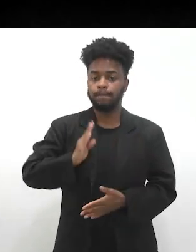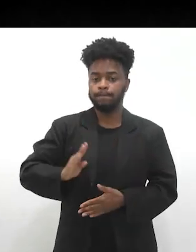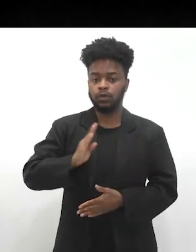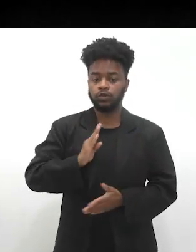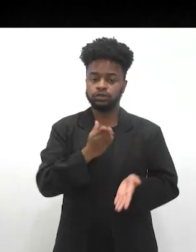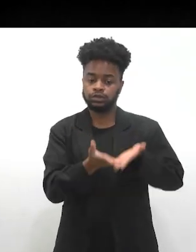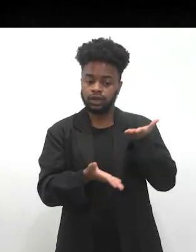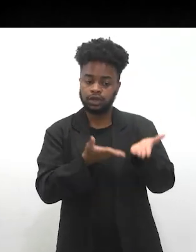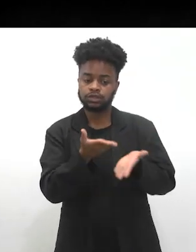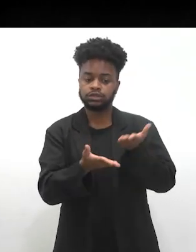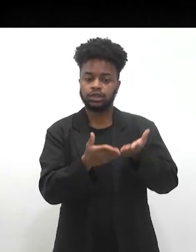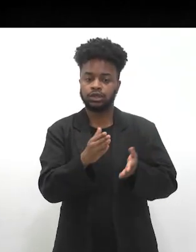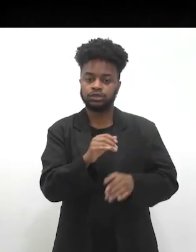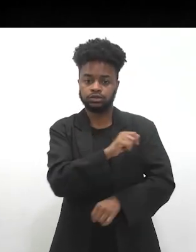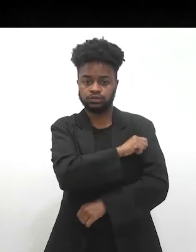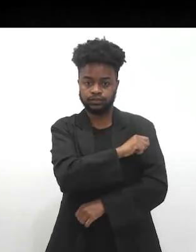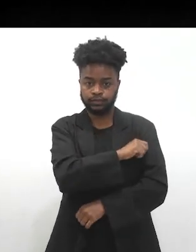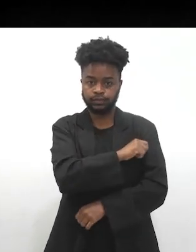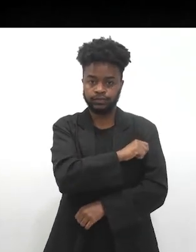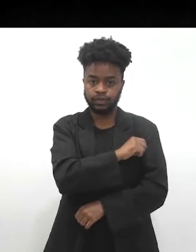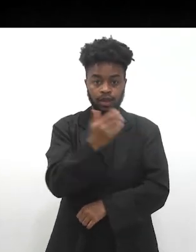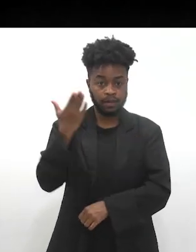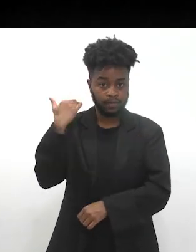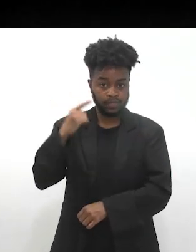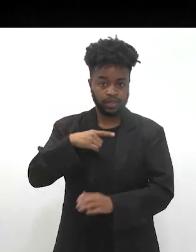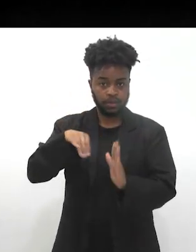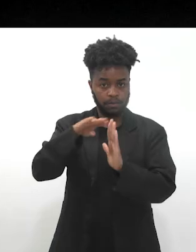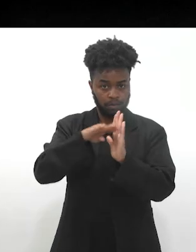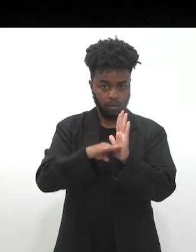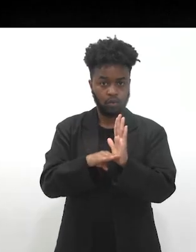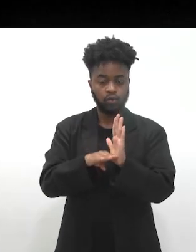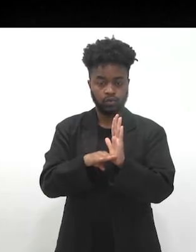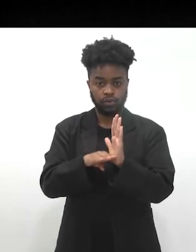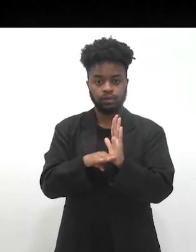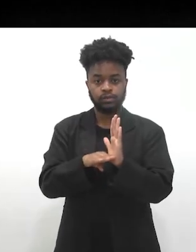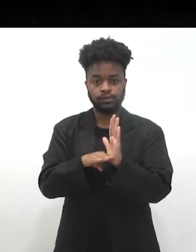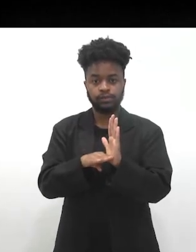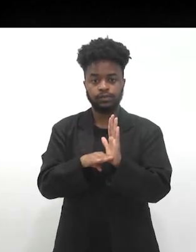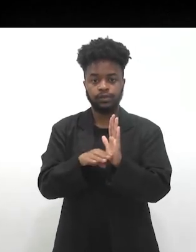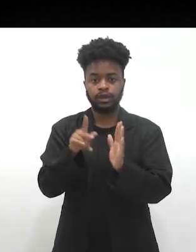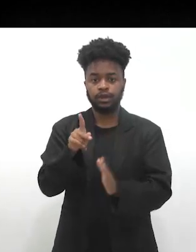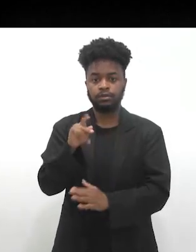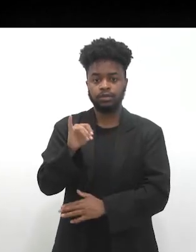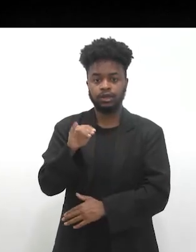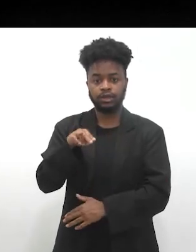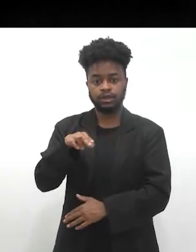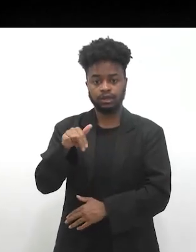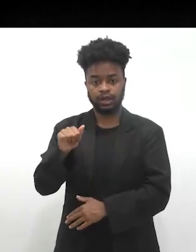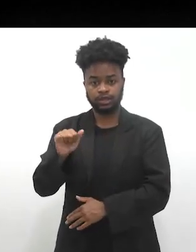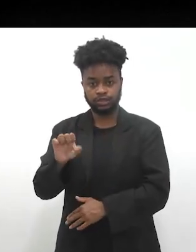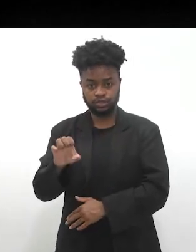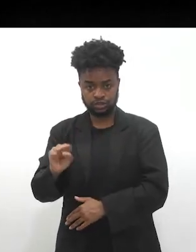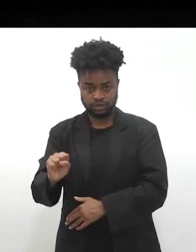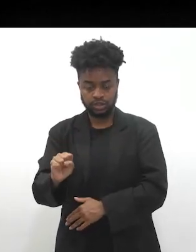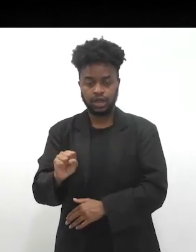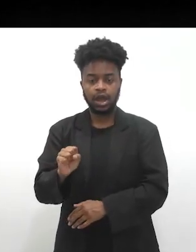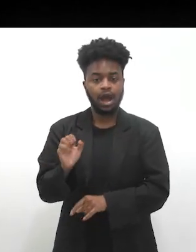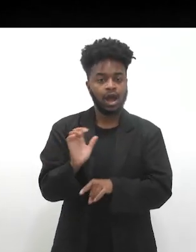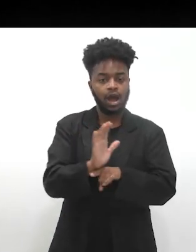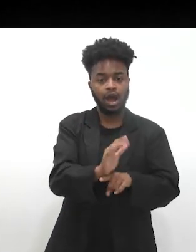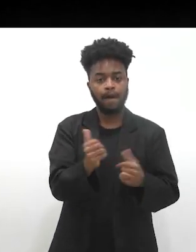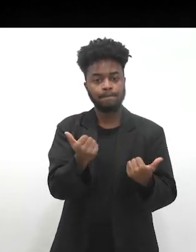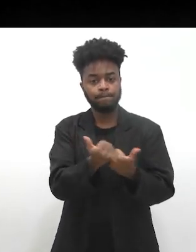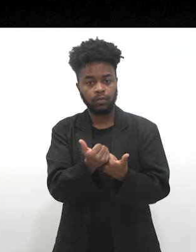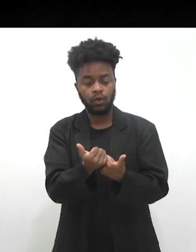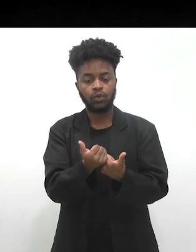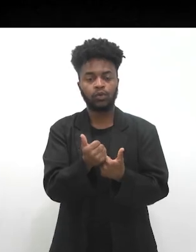assistência estudantil, nós tínhamos o programa, ainda temos, né, o programa que é o PNAES, que é da assistência estudantil,